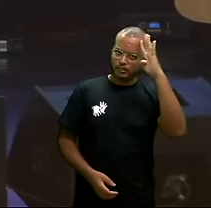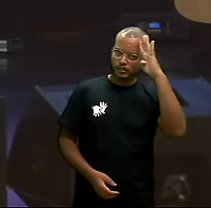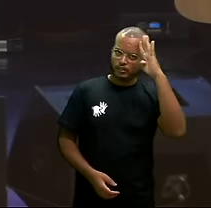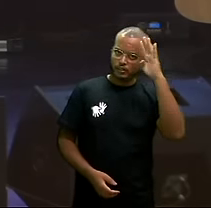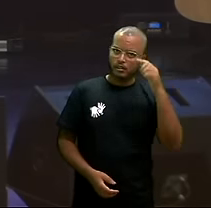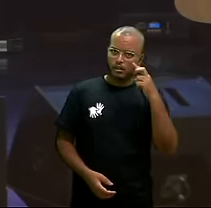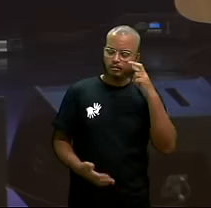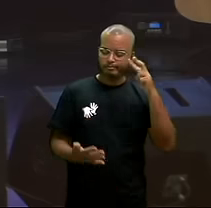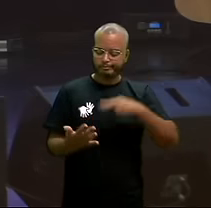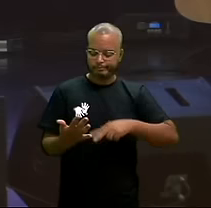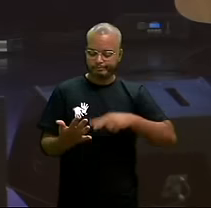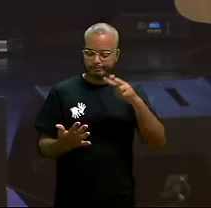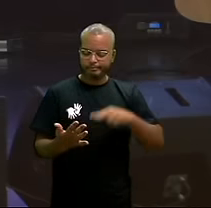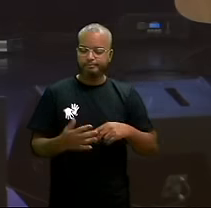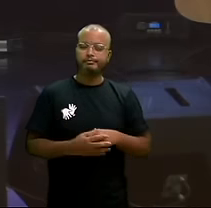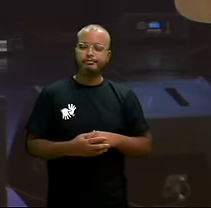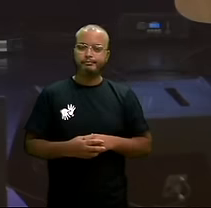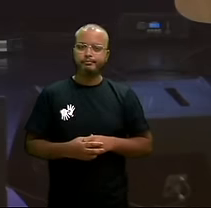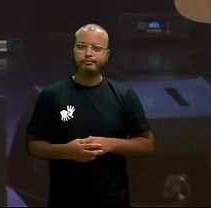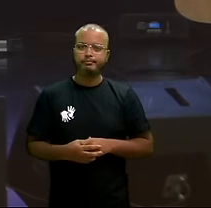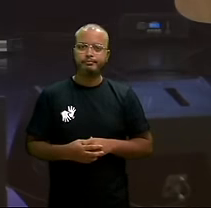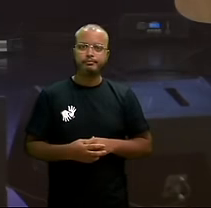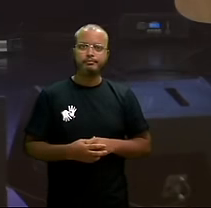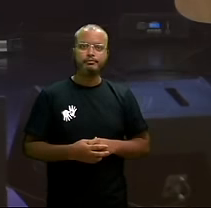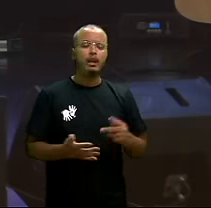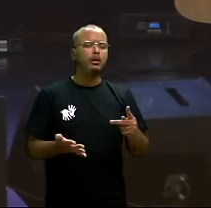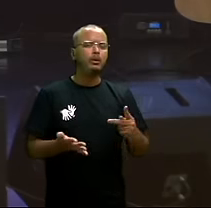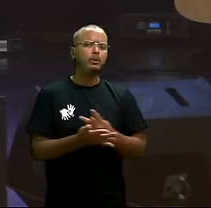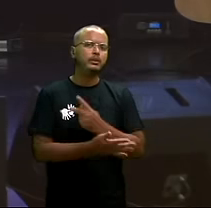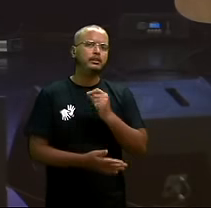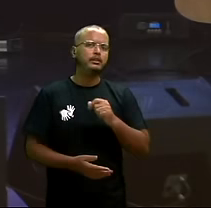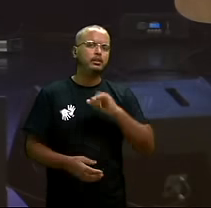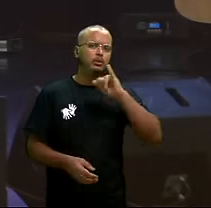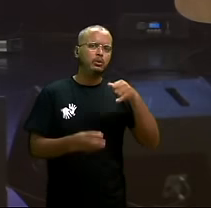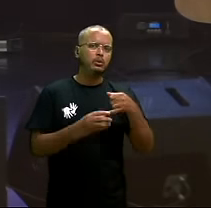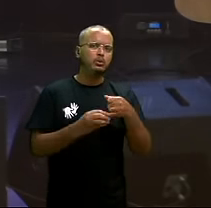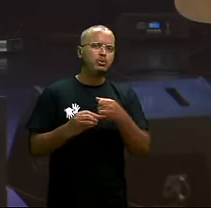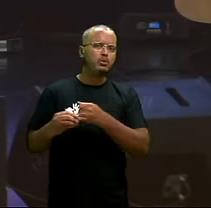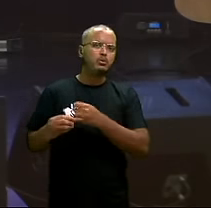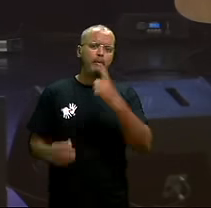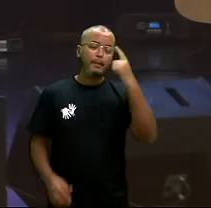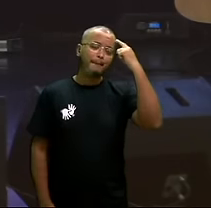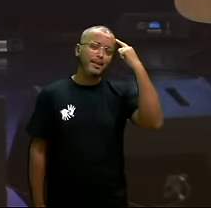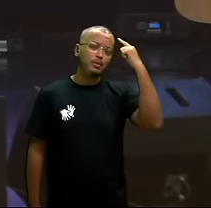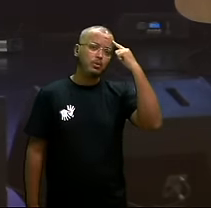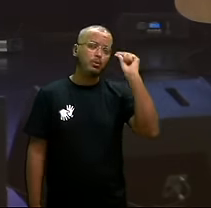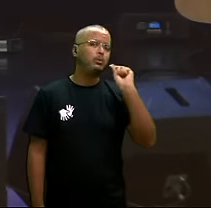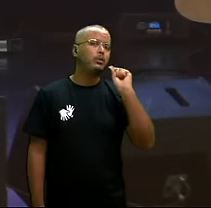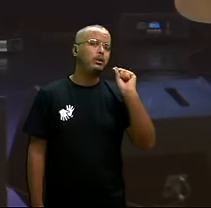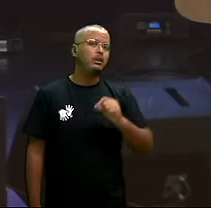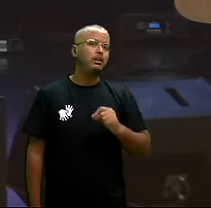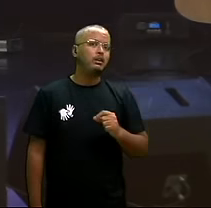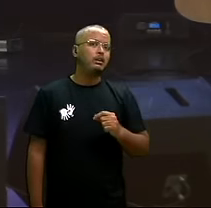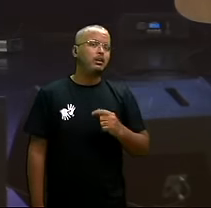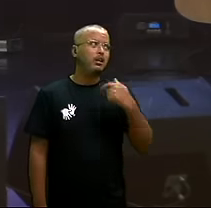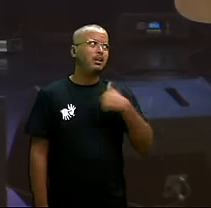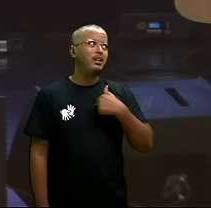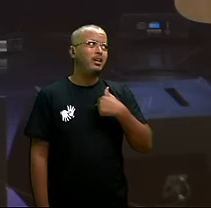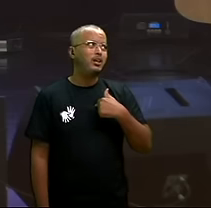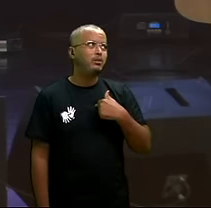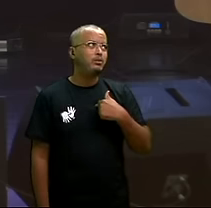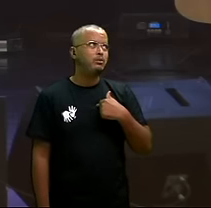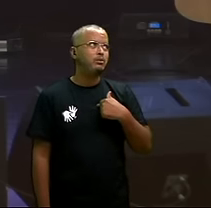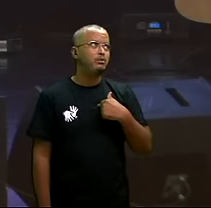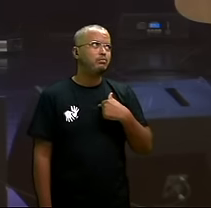posso. Mas o que provavelmente aconteceu na cabeça de Josué é o que acontece na cabeça de todo mundo. Será que eu sou a pessoa ideal para